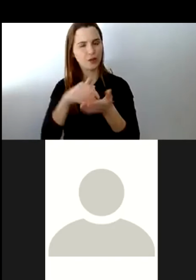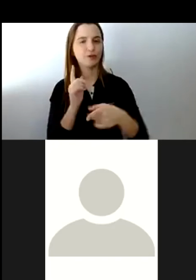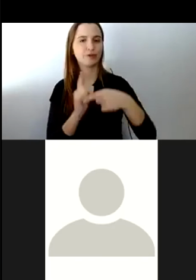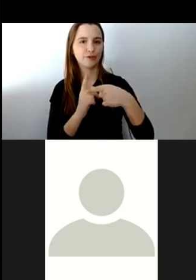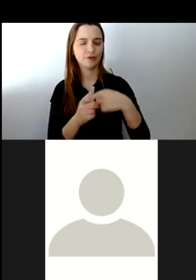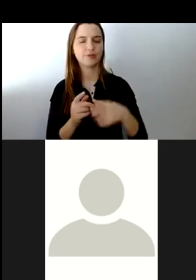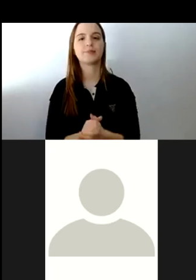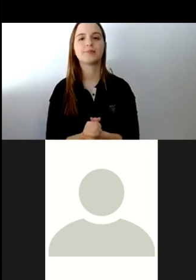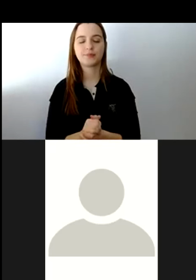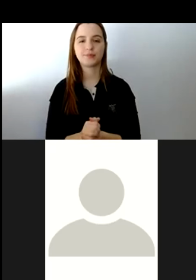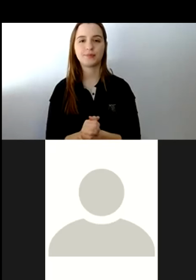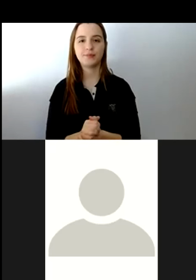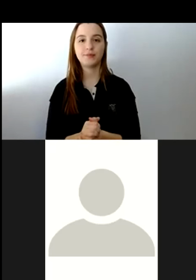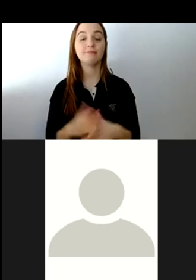positivos.